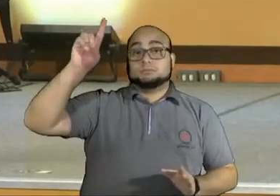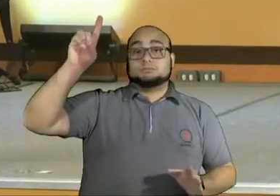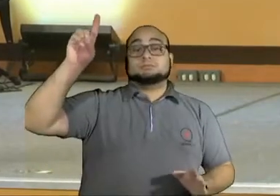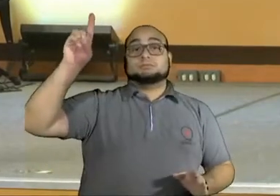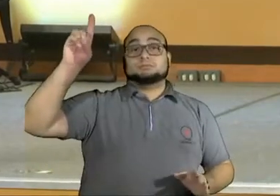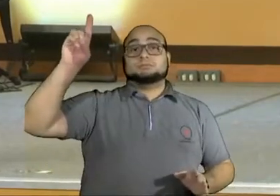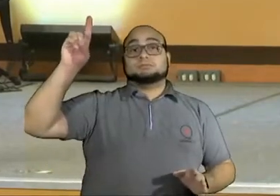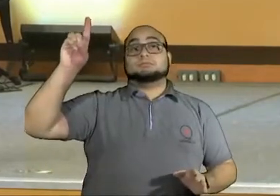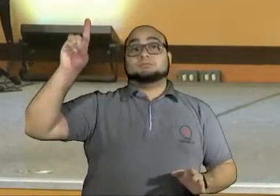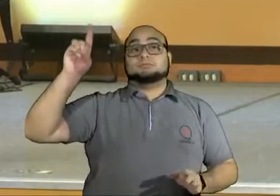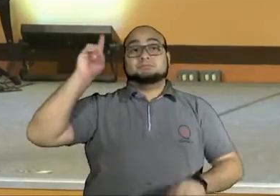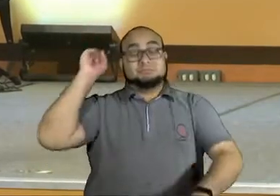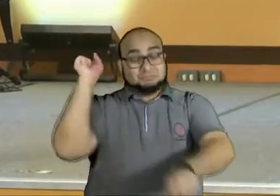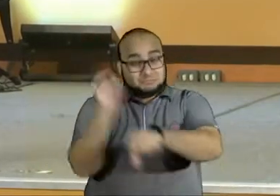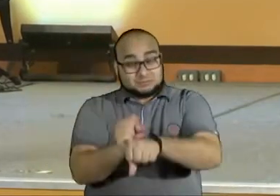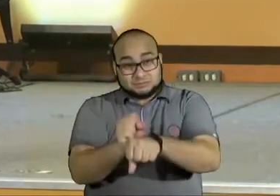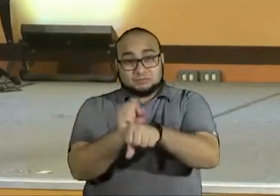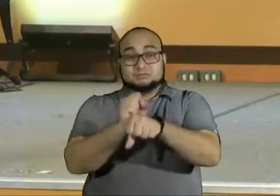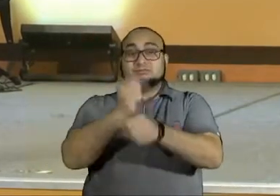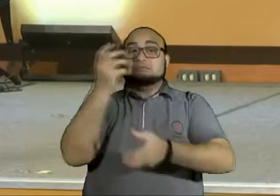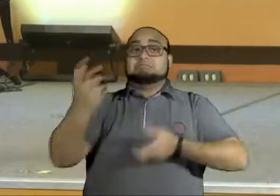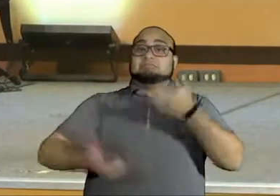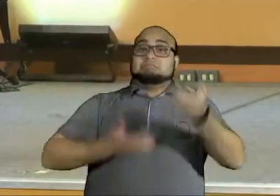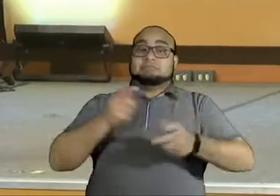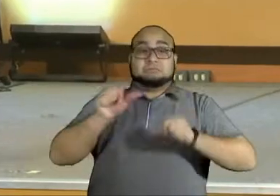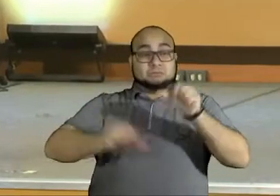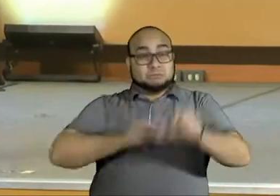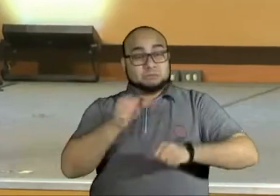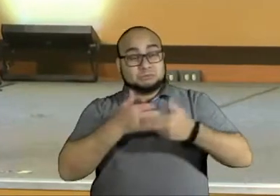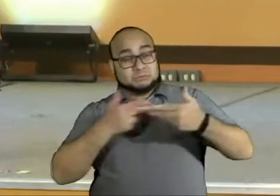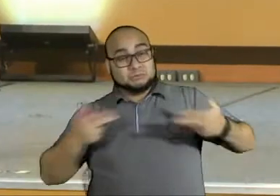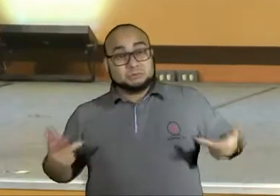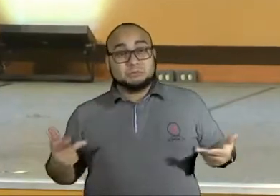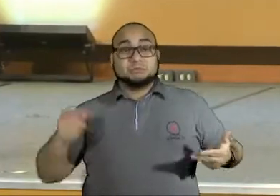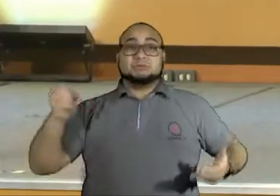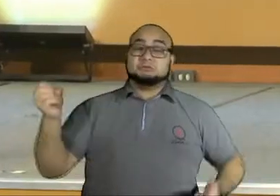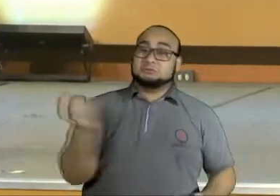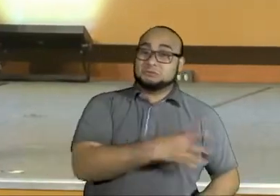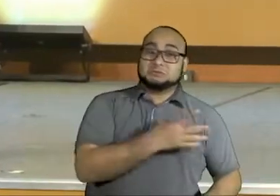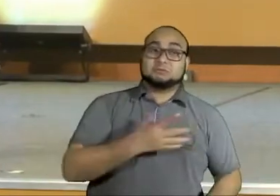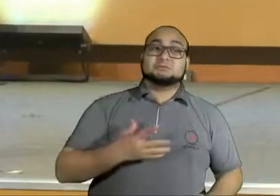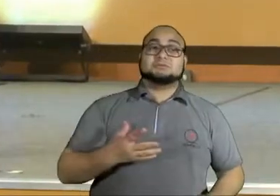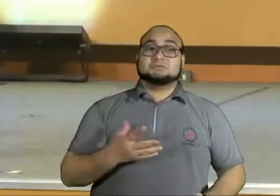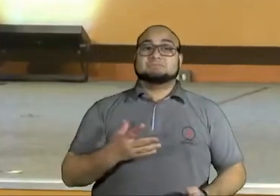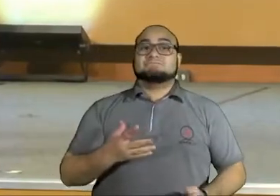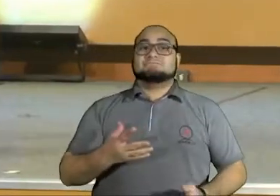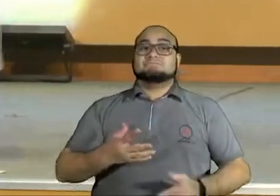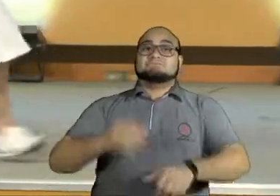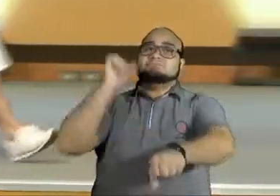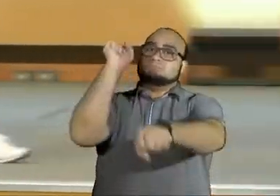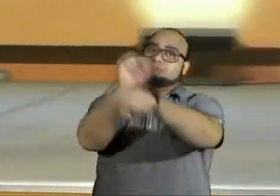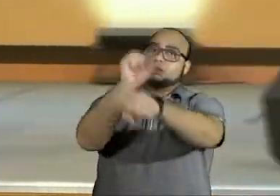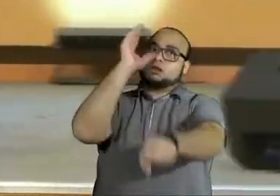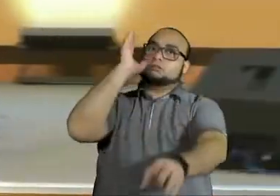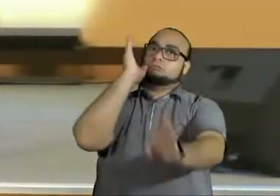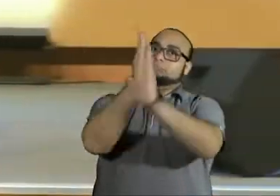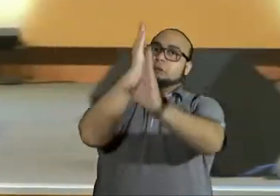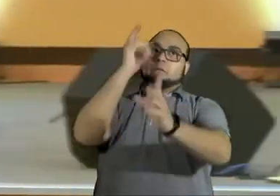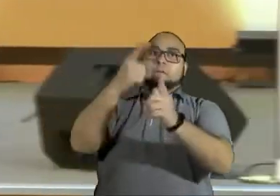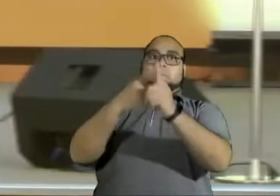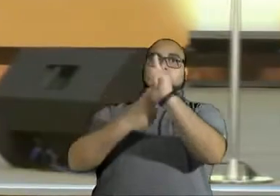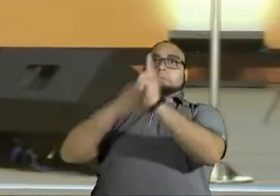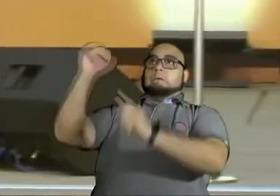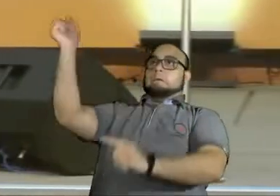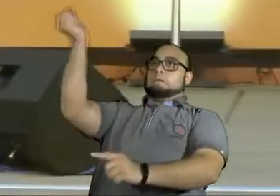Para de querer inovar. Para de se tornar dependente de uma nova revelação.